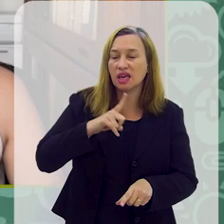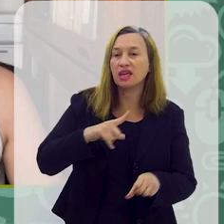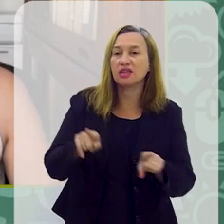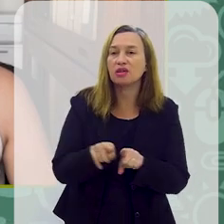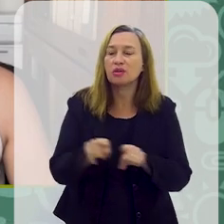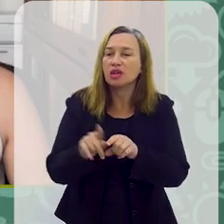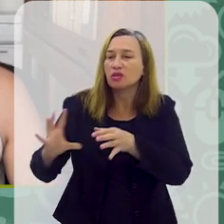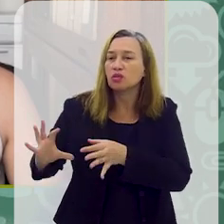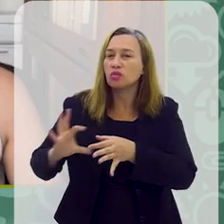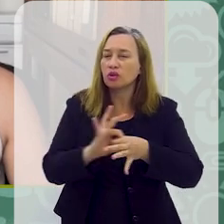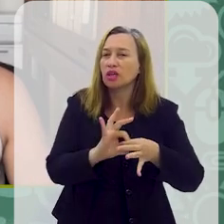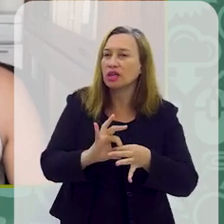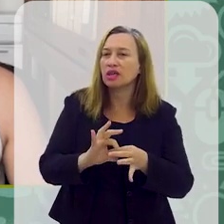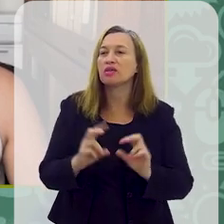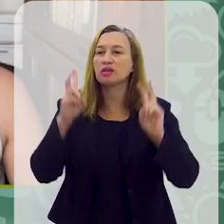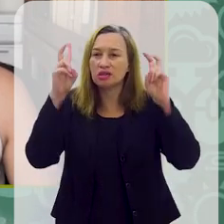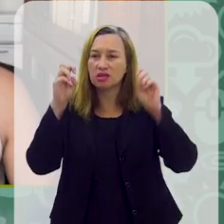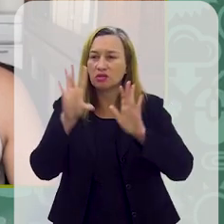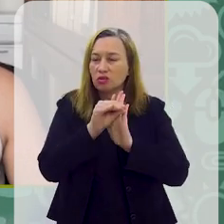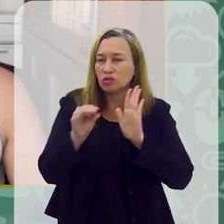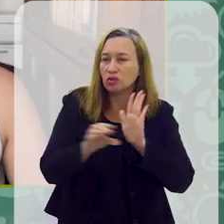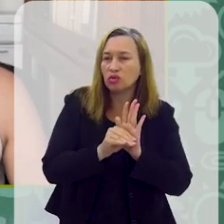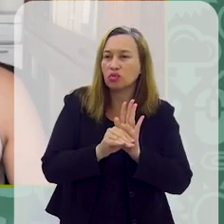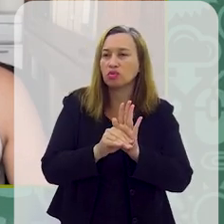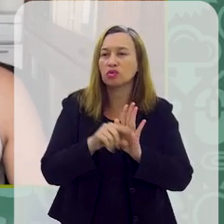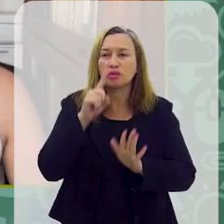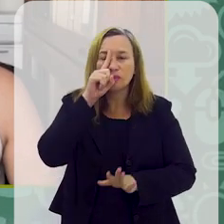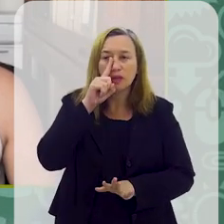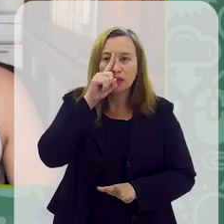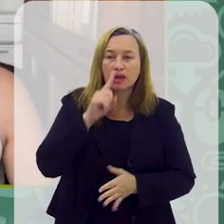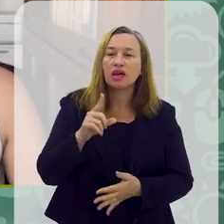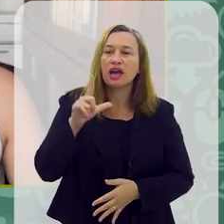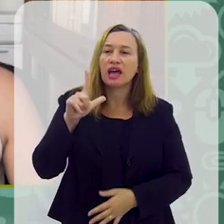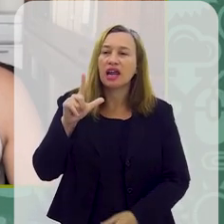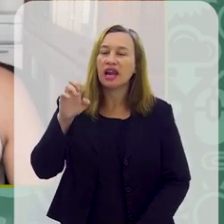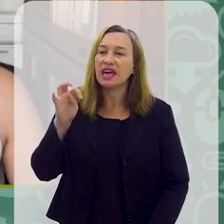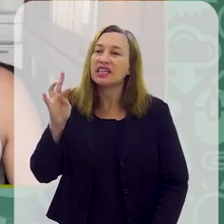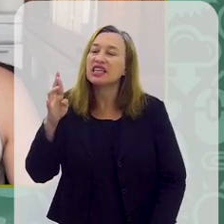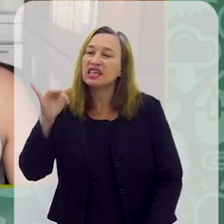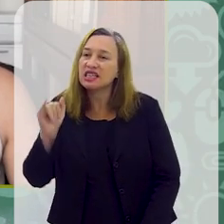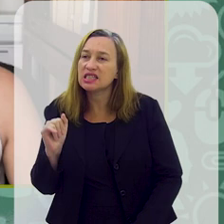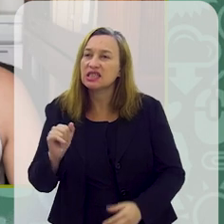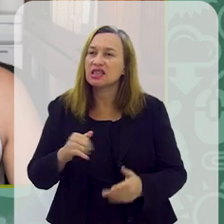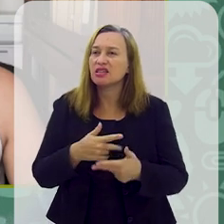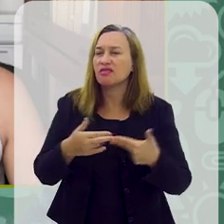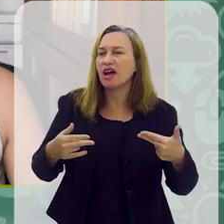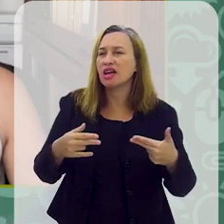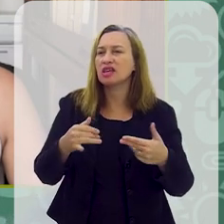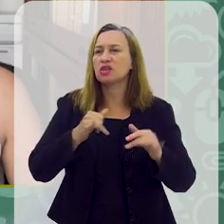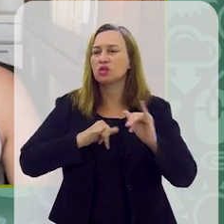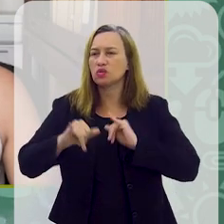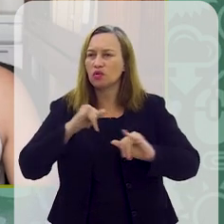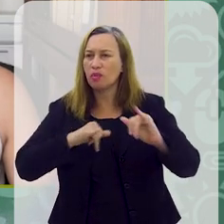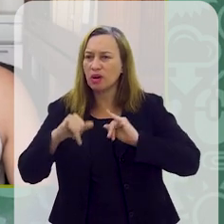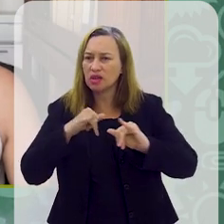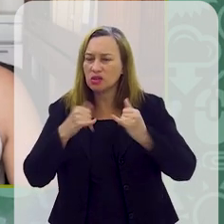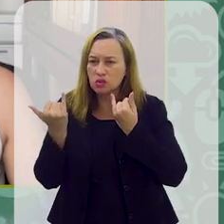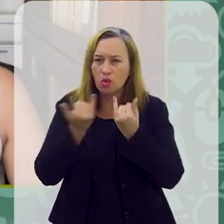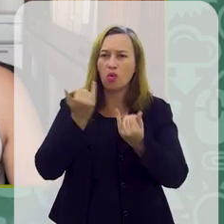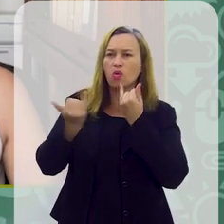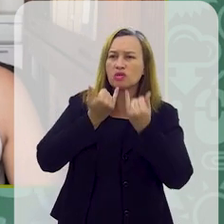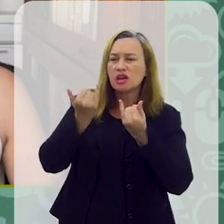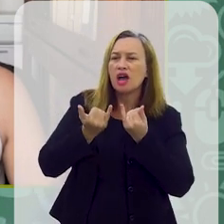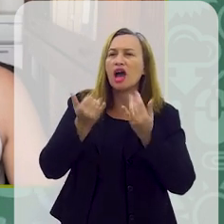tem e que está tudo conectado com essa questão dos conteúdos extremos. É, e que Letícia, apesar de todos esses dados, essas pesquisas,